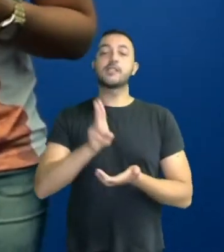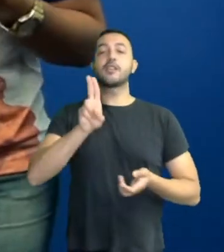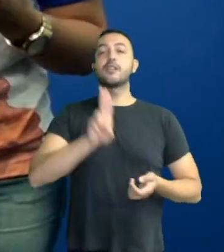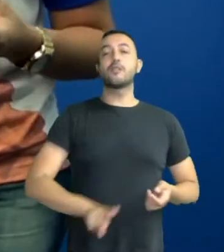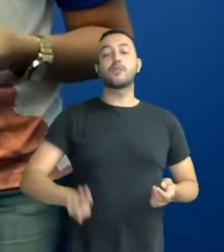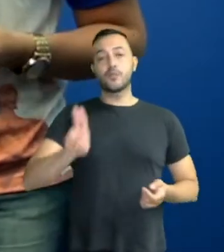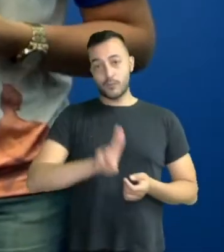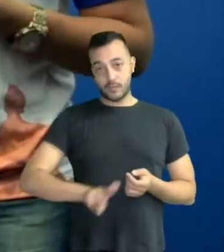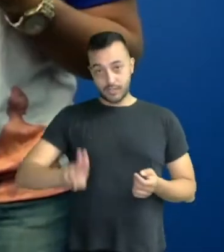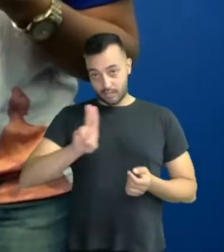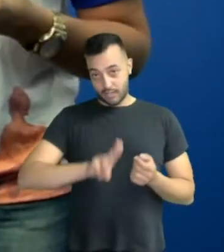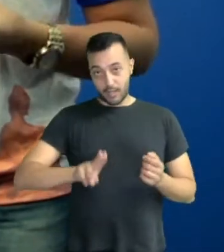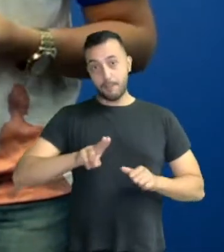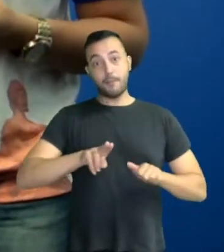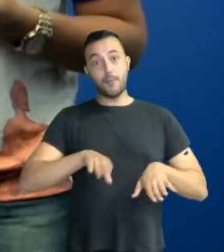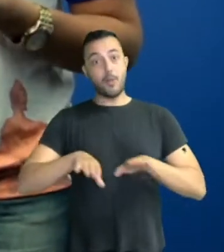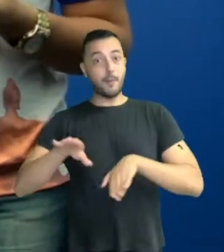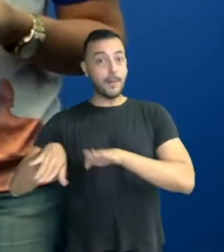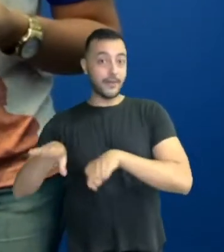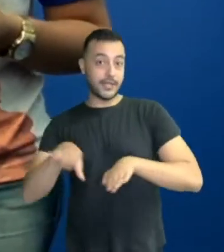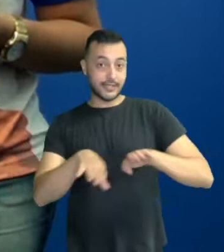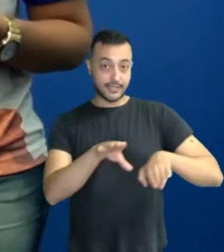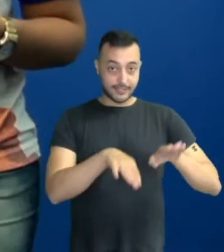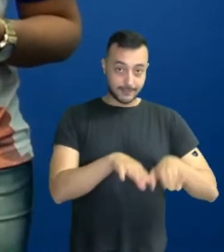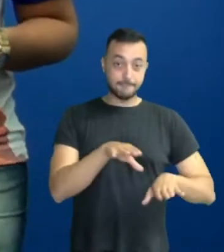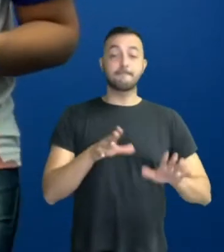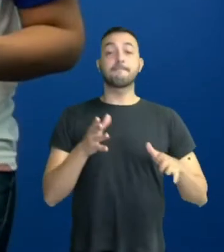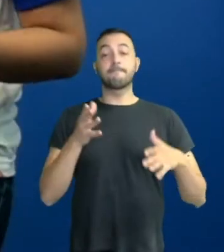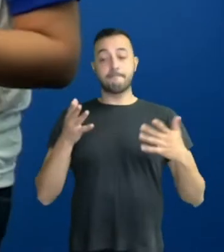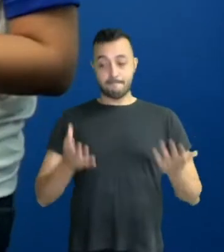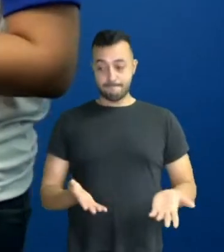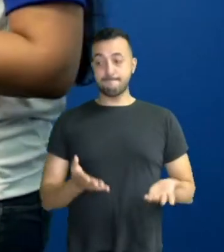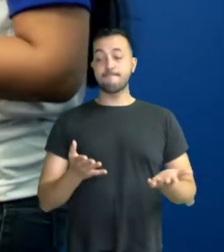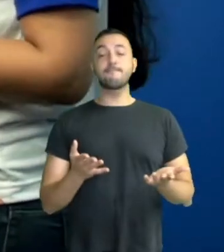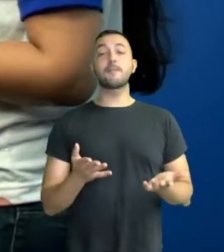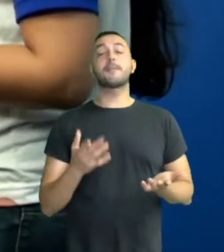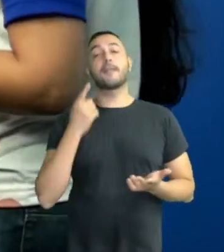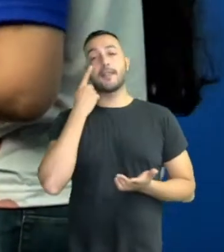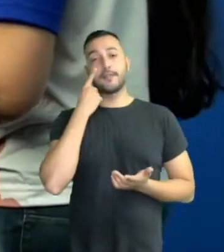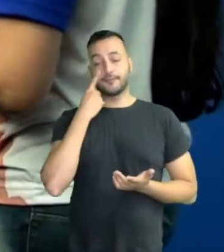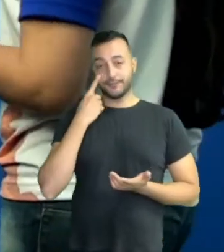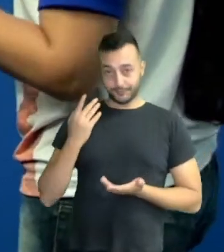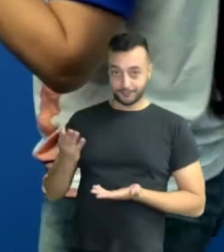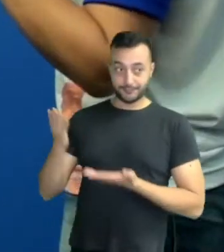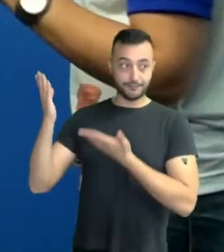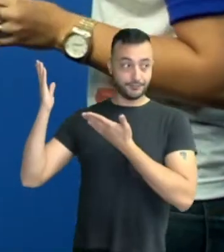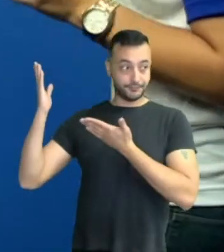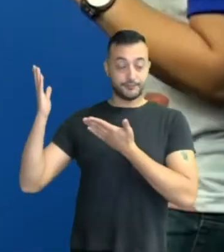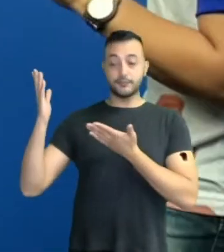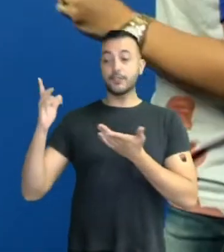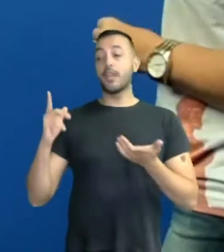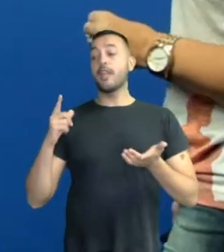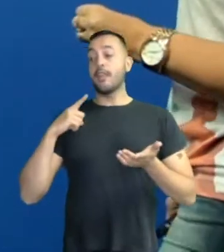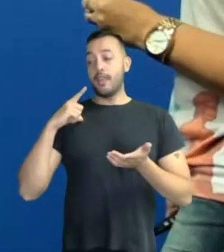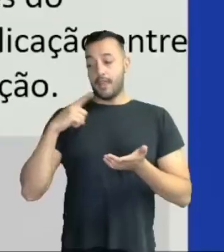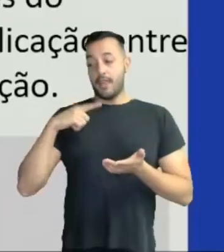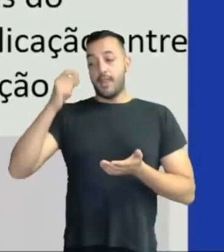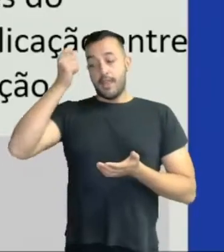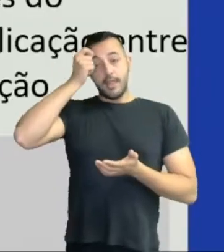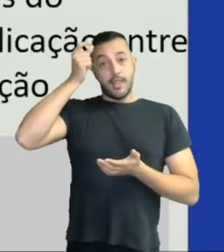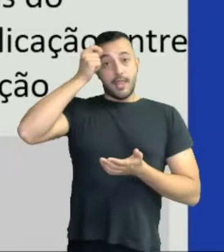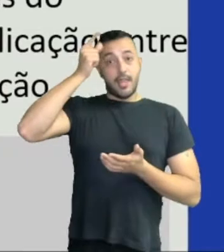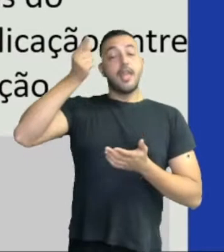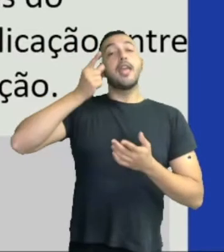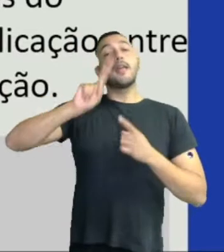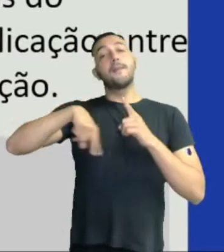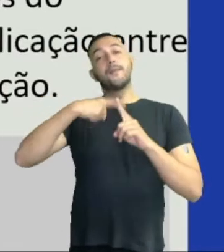usando a probabilidade, não é isso? Que nós falamos o seguinte, ó. Vem aqui comigo. Aplicando a ideia de multiplicação